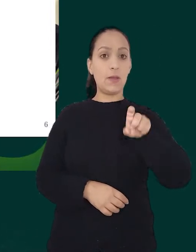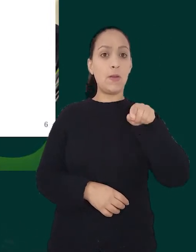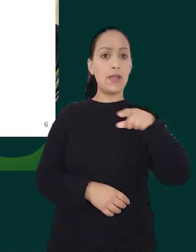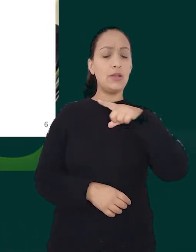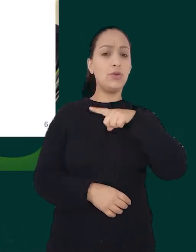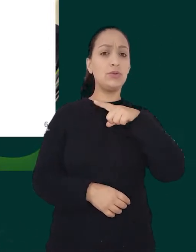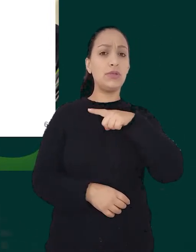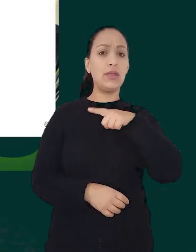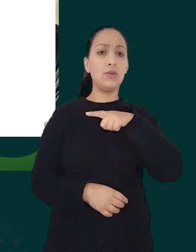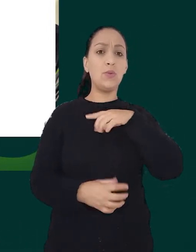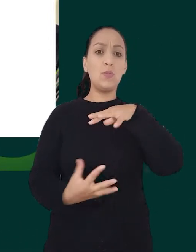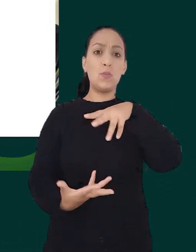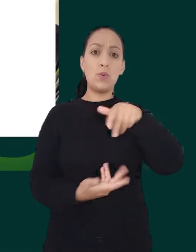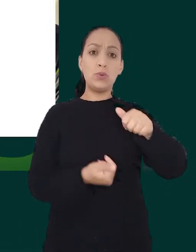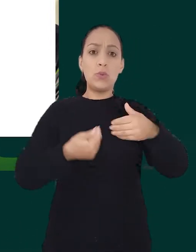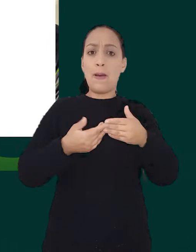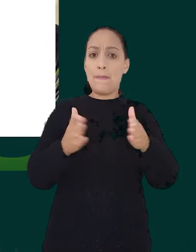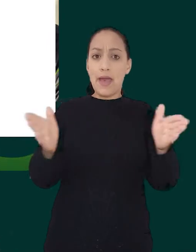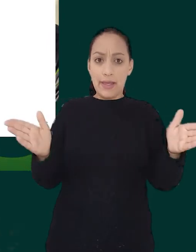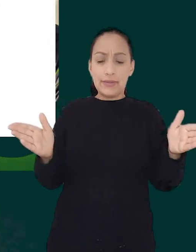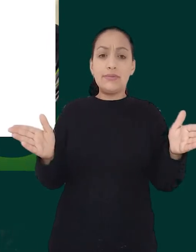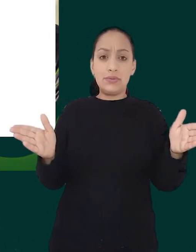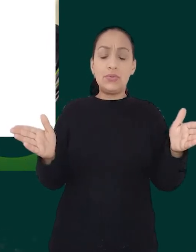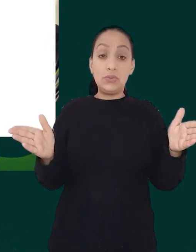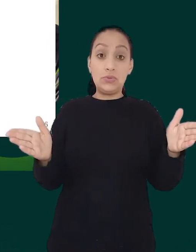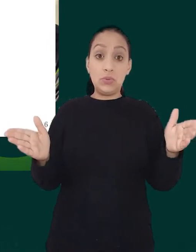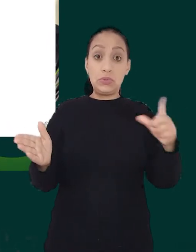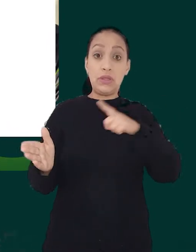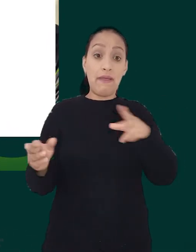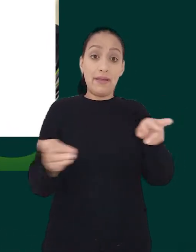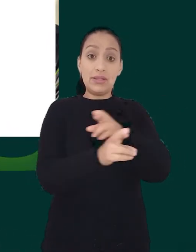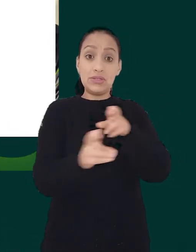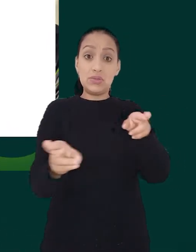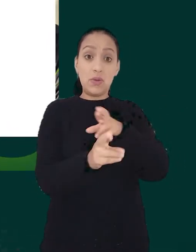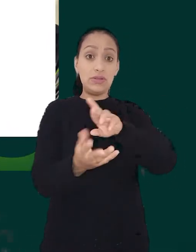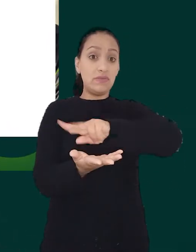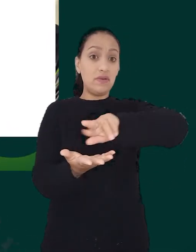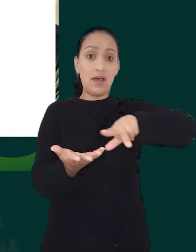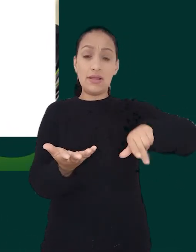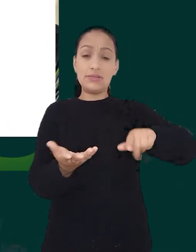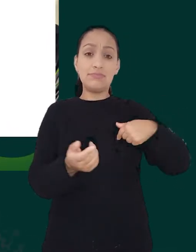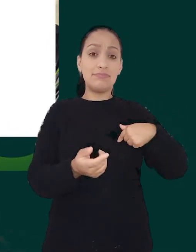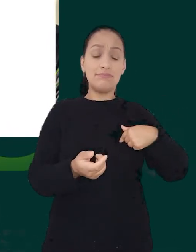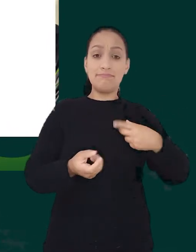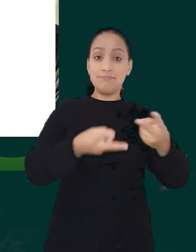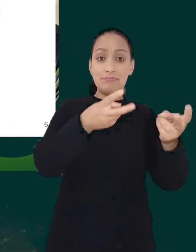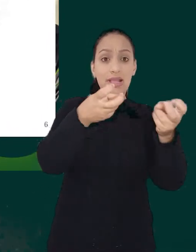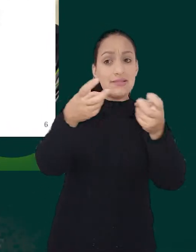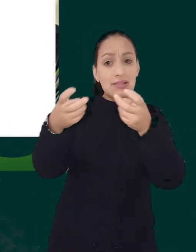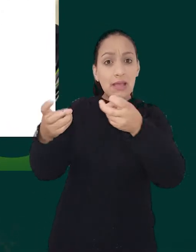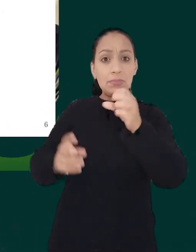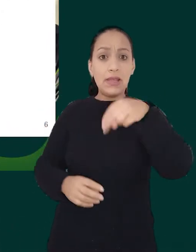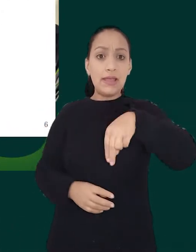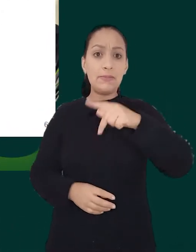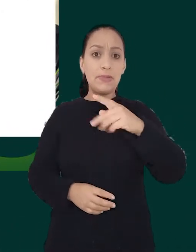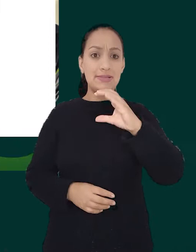aberto, e que tu tem muitas relações, tu acaba percebendo muitos NPCs pelo